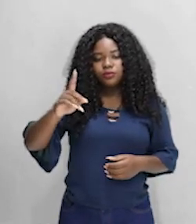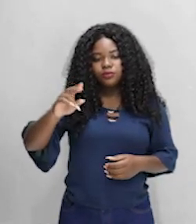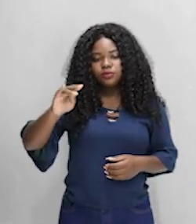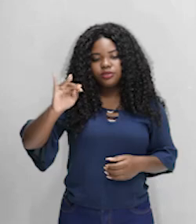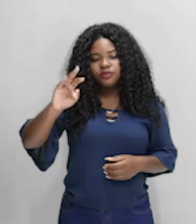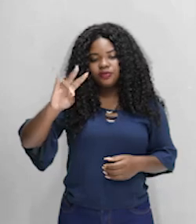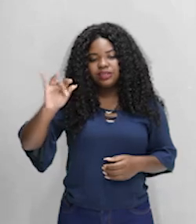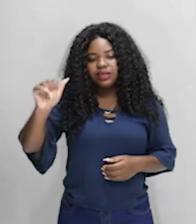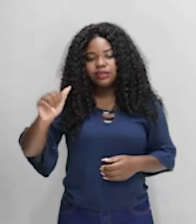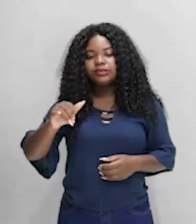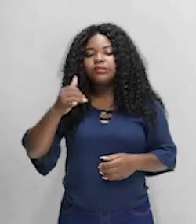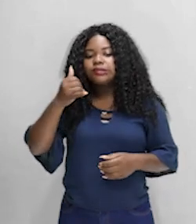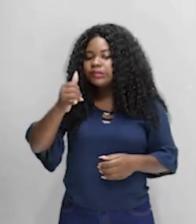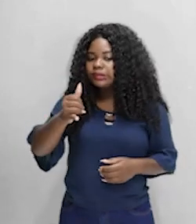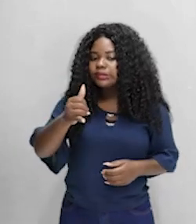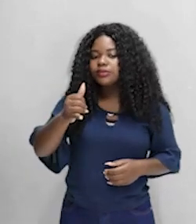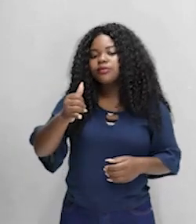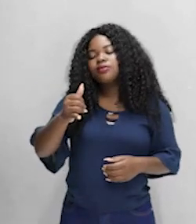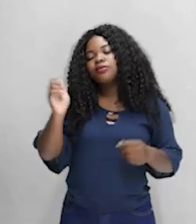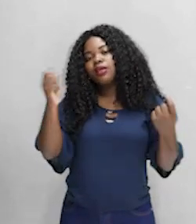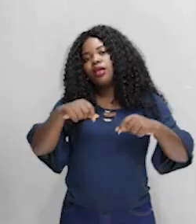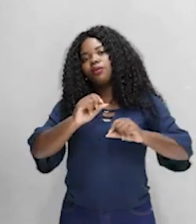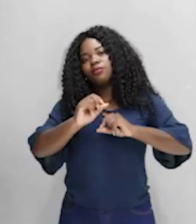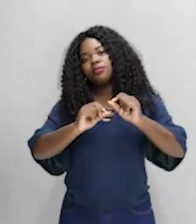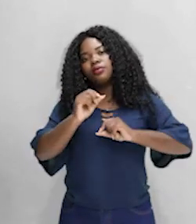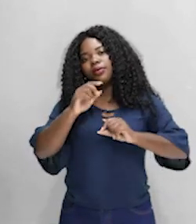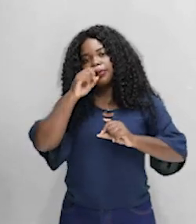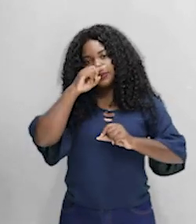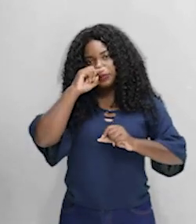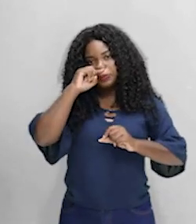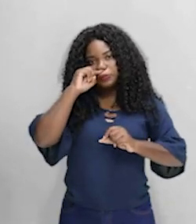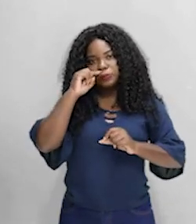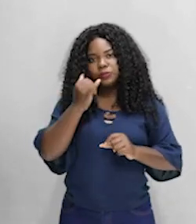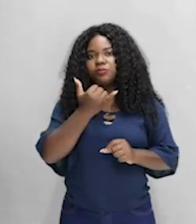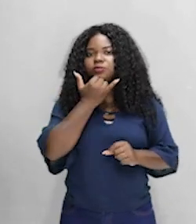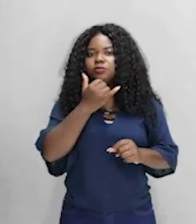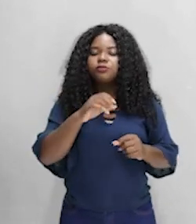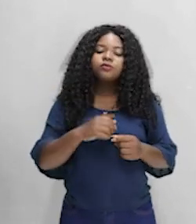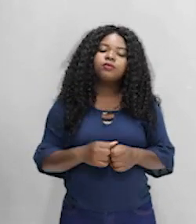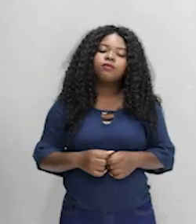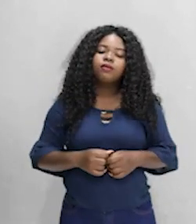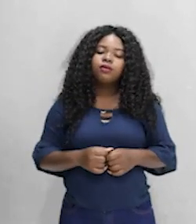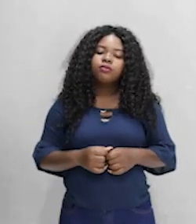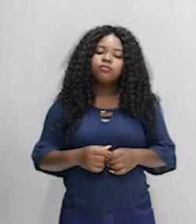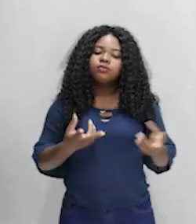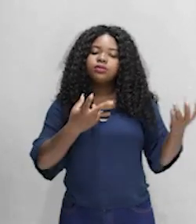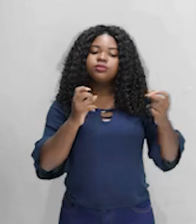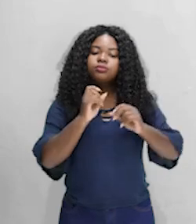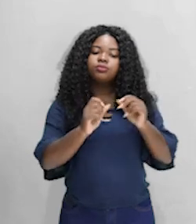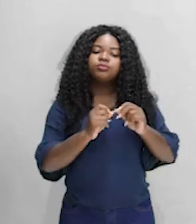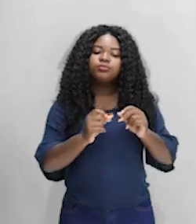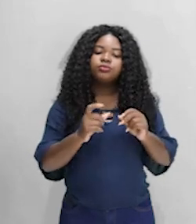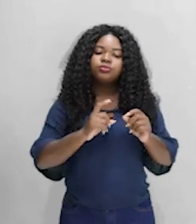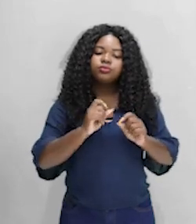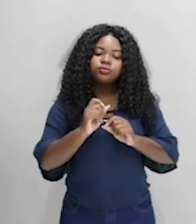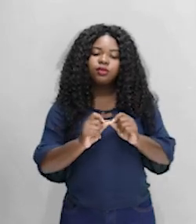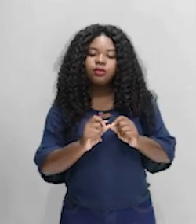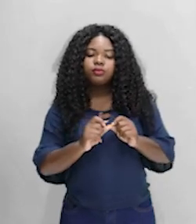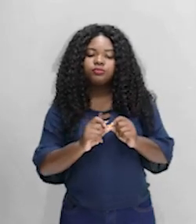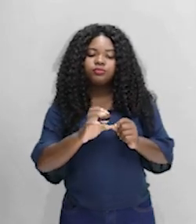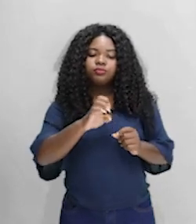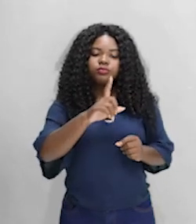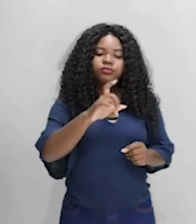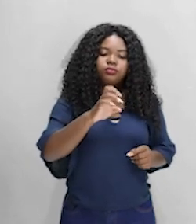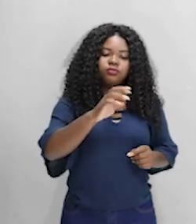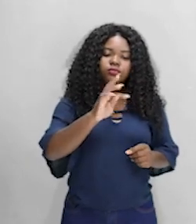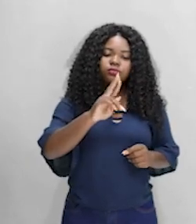elétrica. Isso nos permite identificar se estamos diante de um eletrólito ou de um